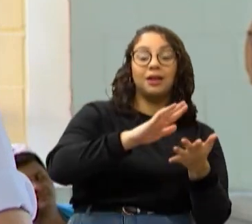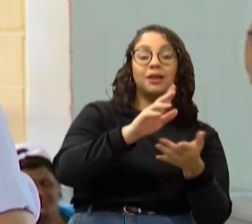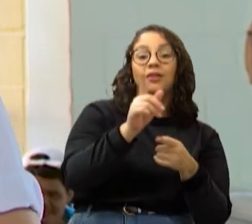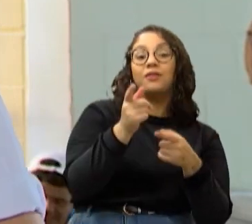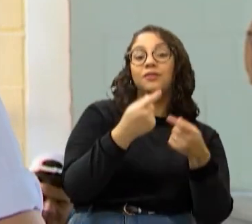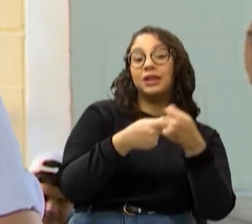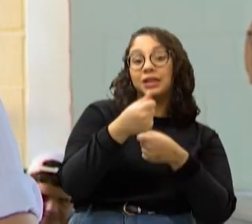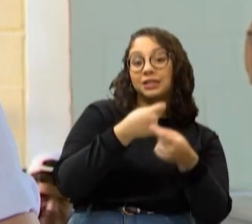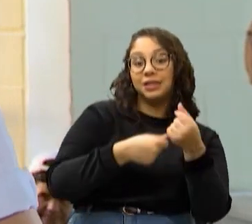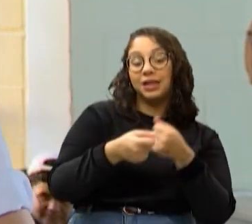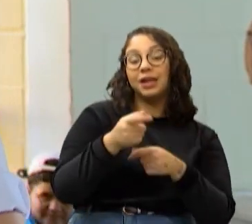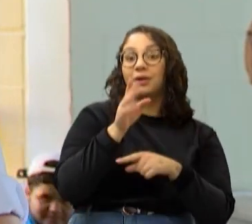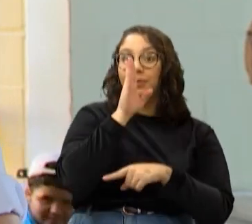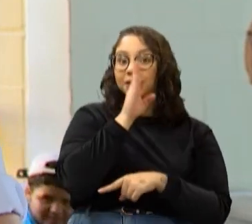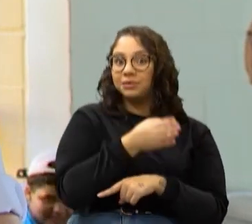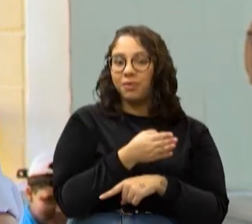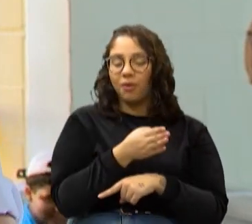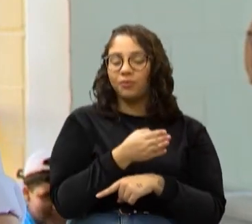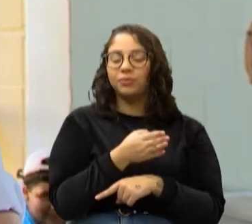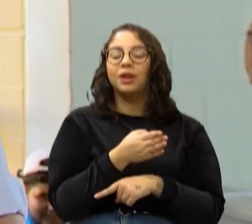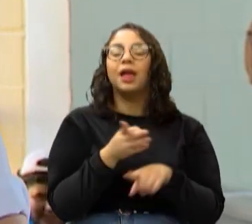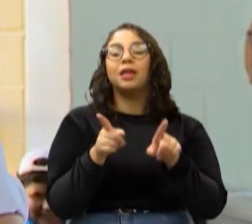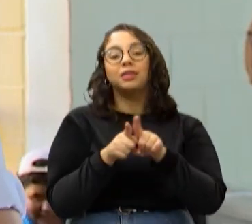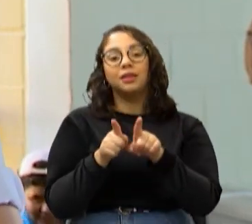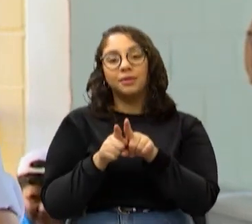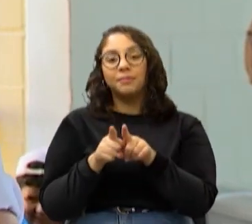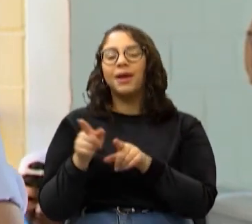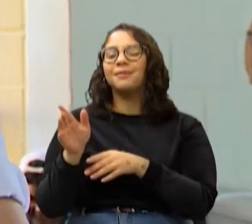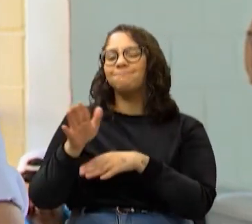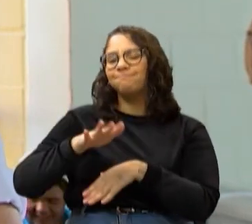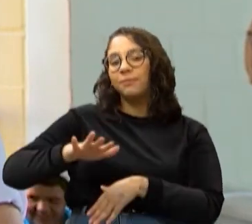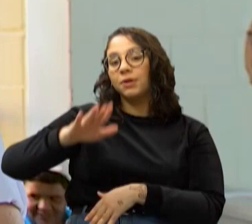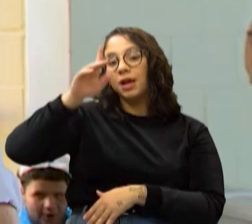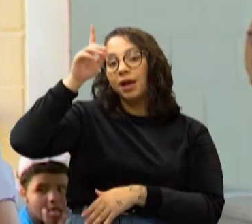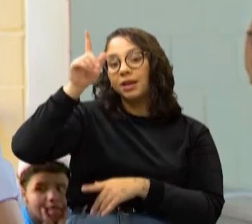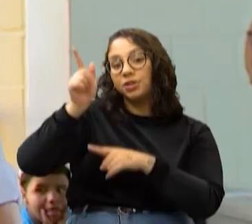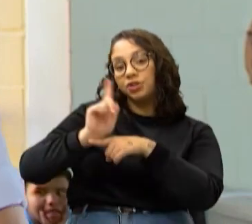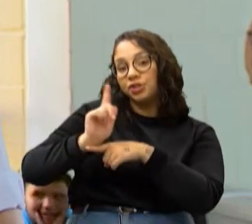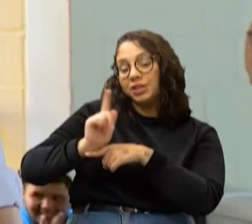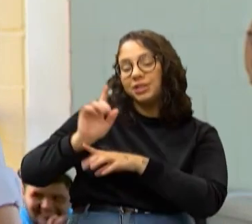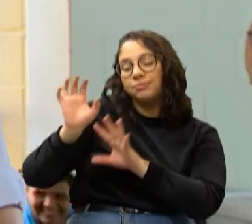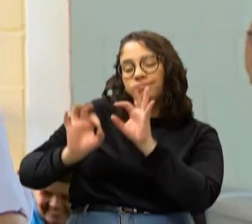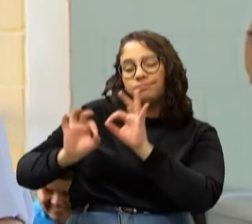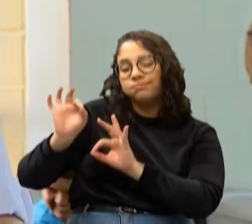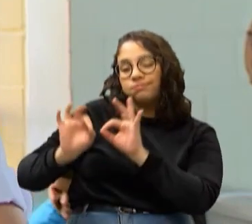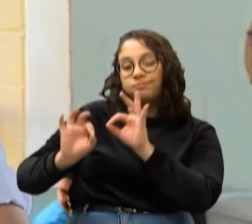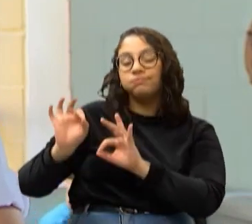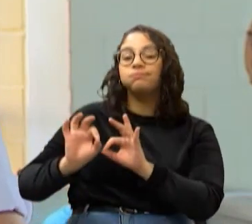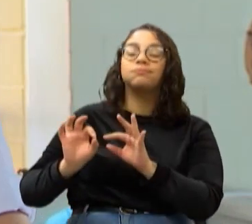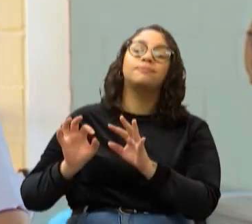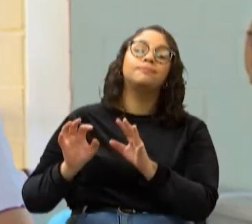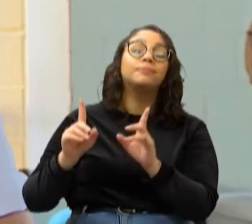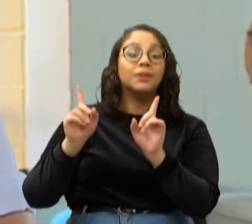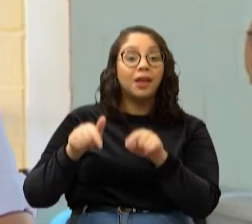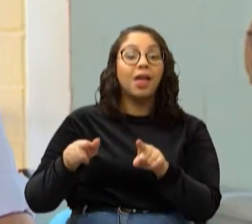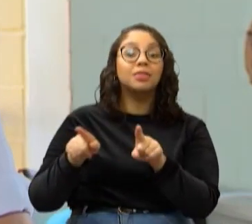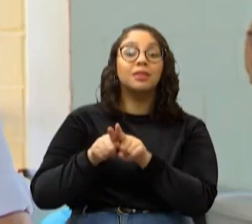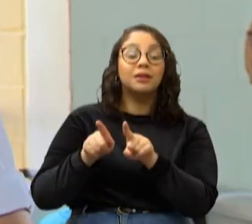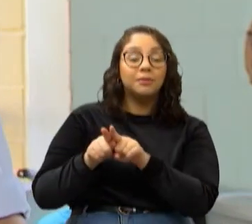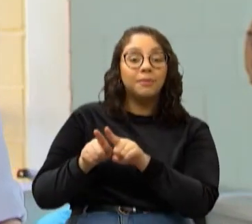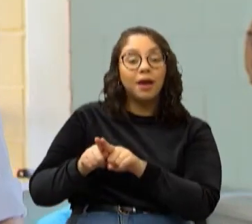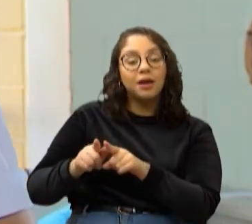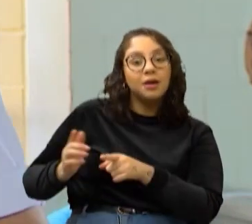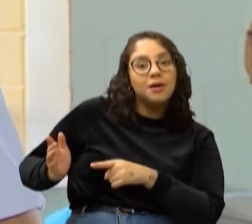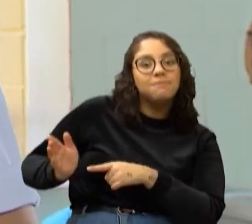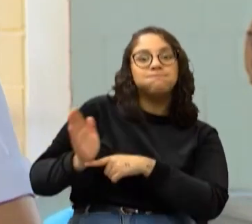na sustentabilidade financeira do CEPROM, principalmente, ajudar na gestão e na governança da